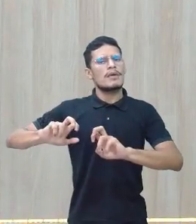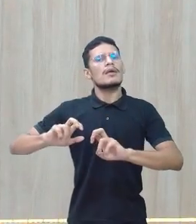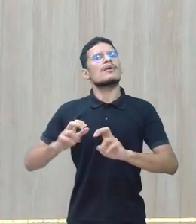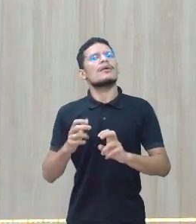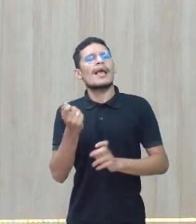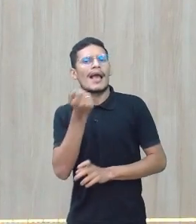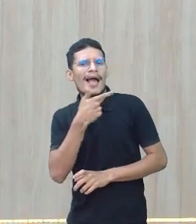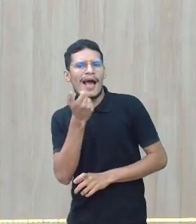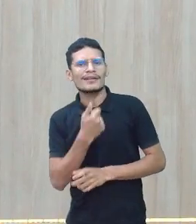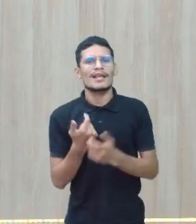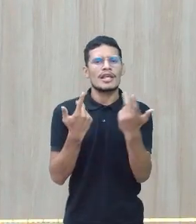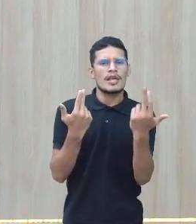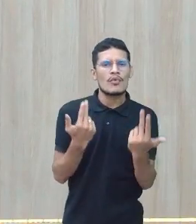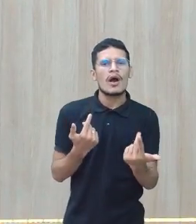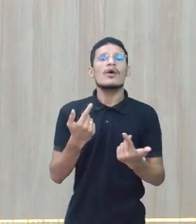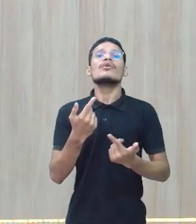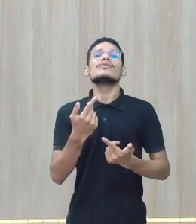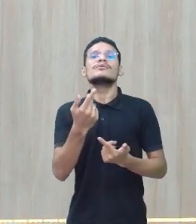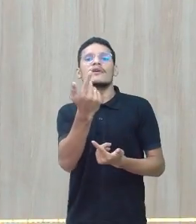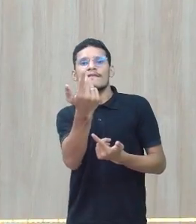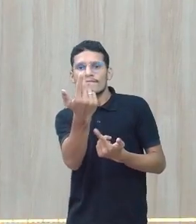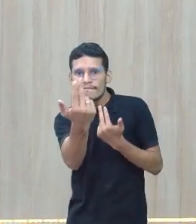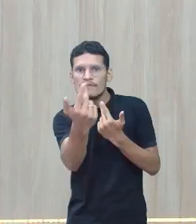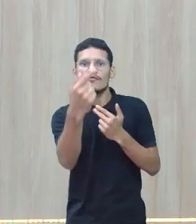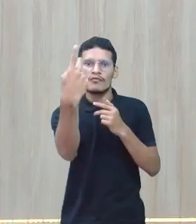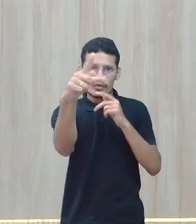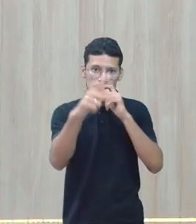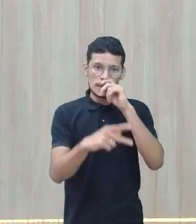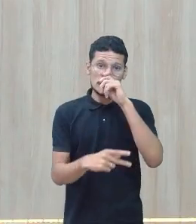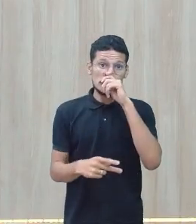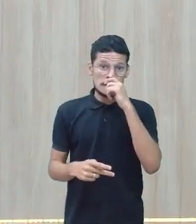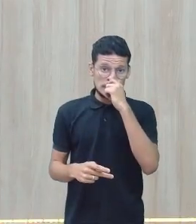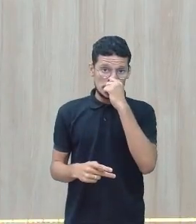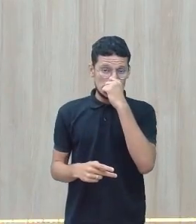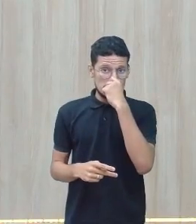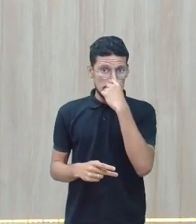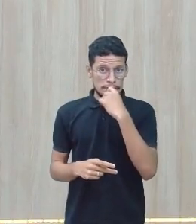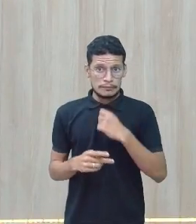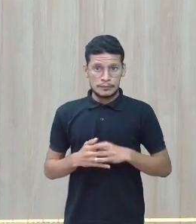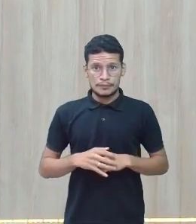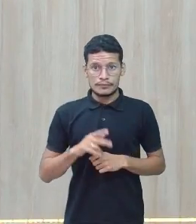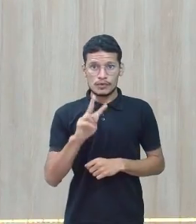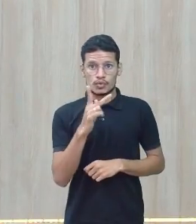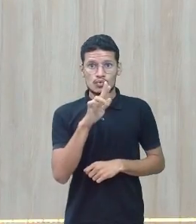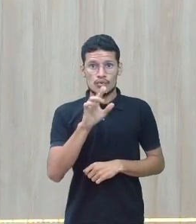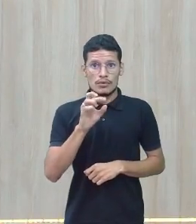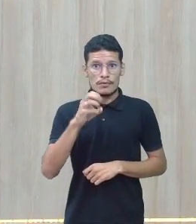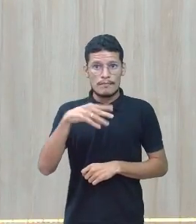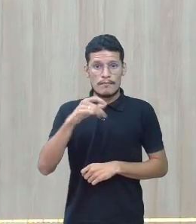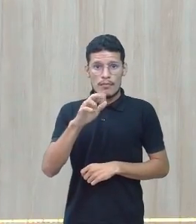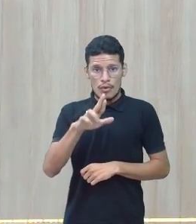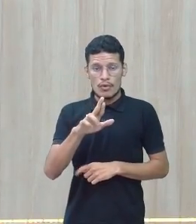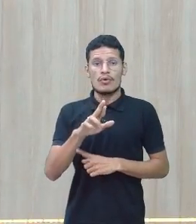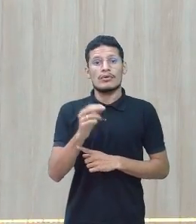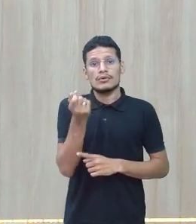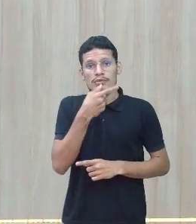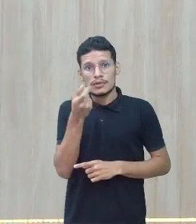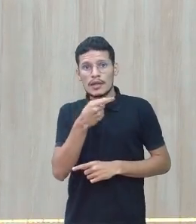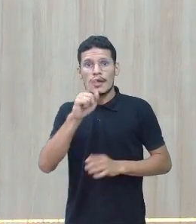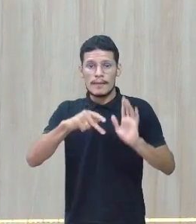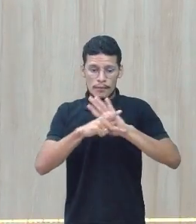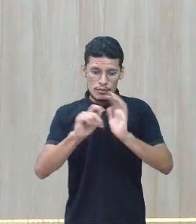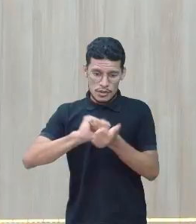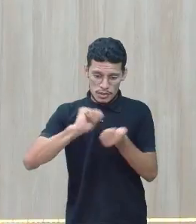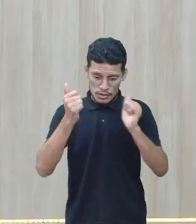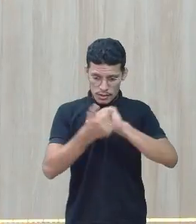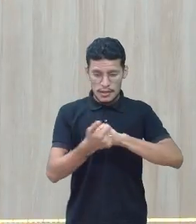mesma graça e com o mesmo repertório que você. Então, o humor seria, para a Maria, uma adaptação.